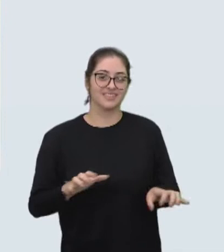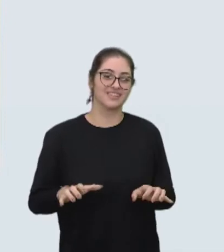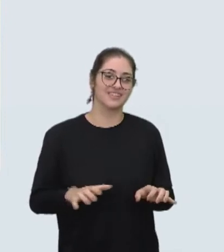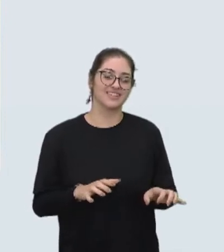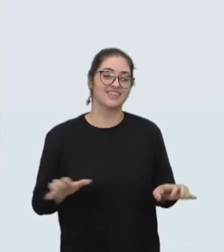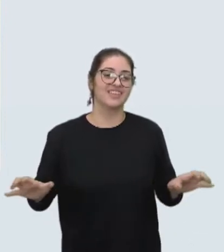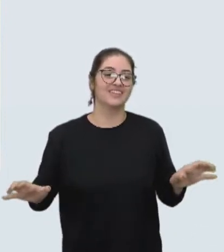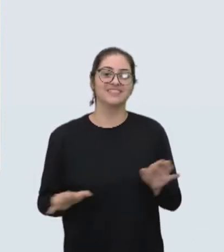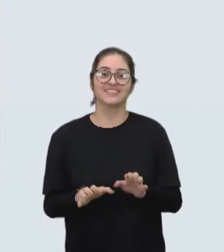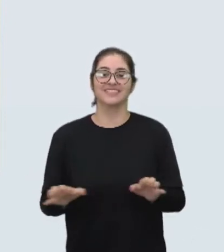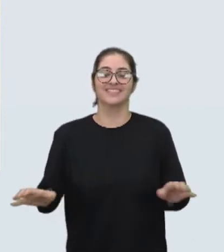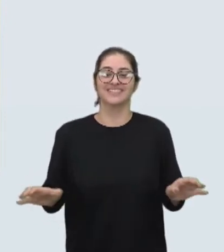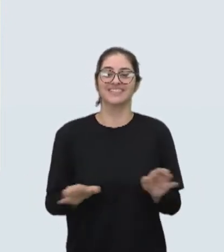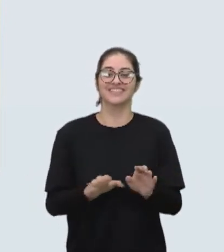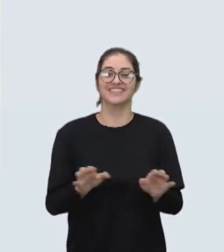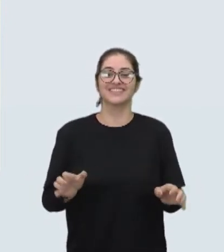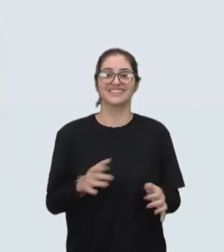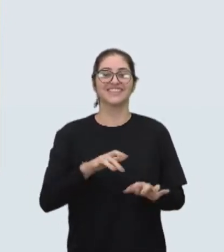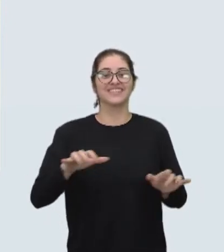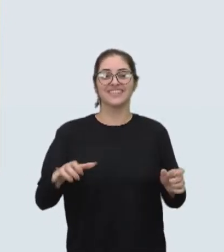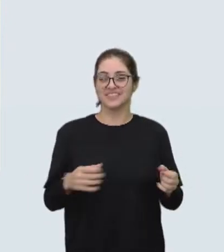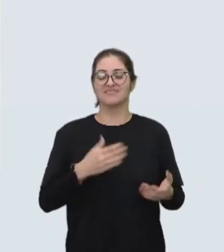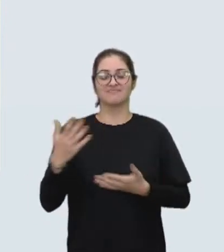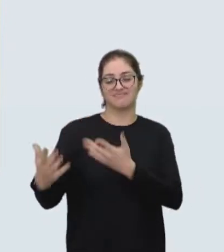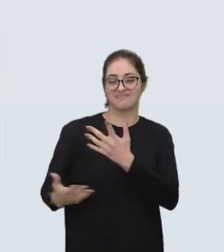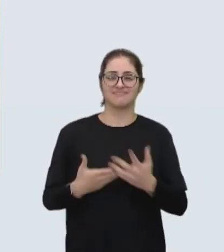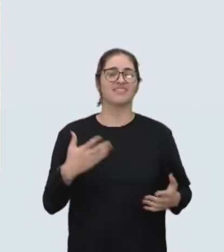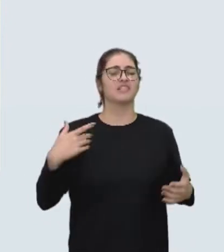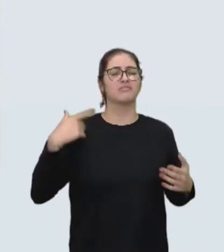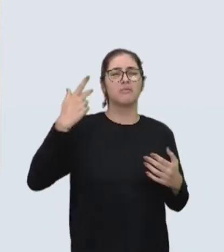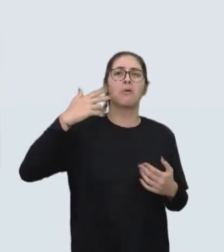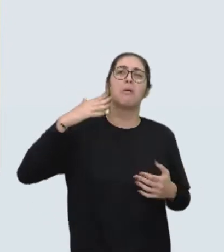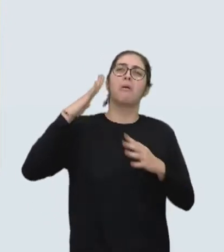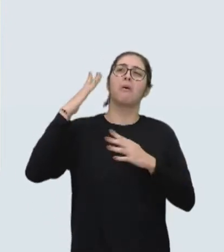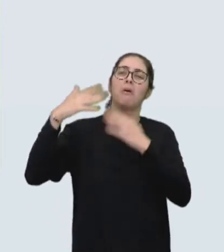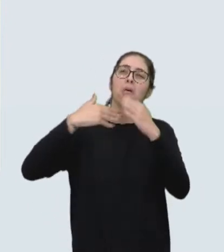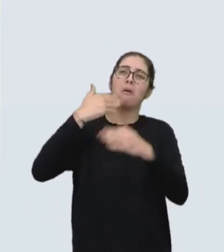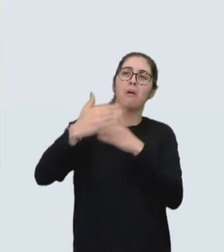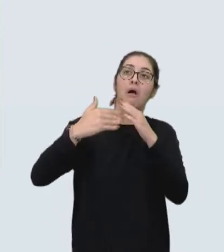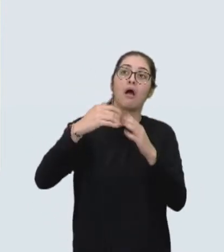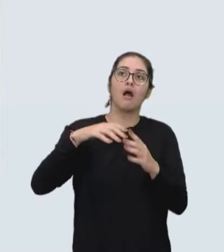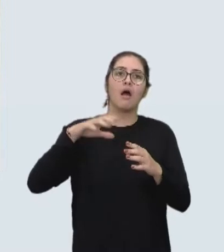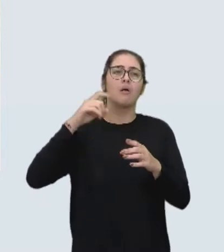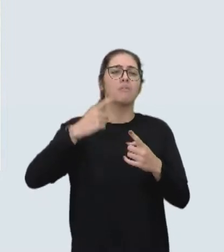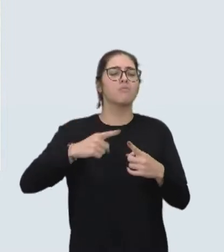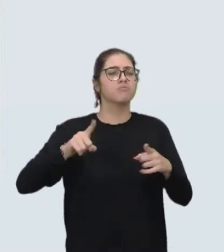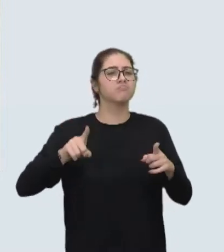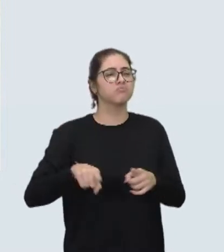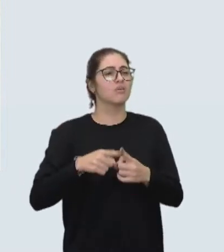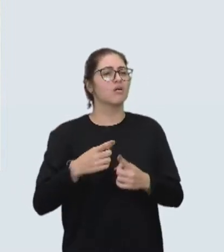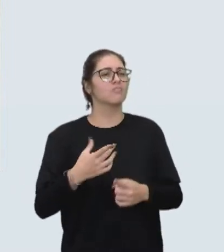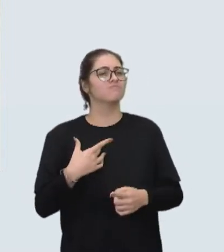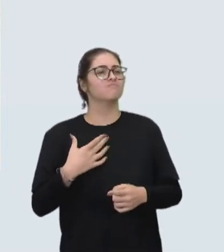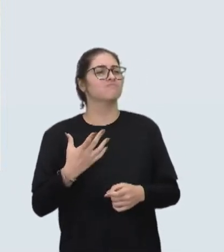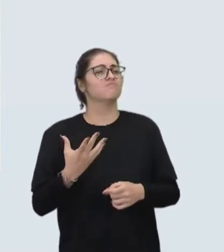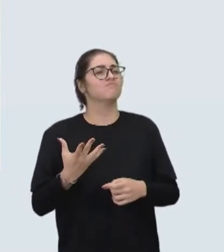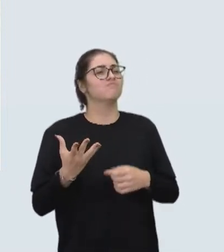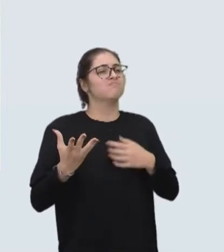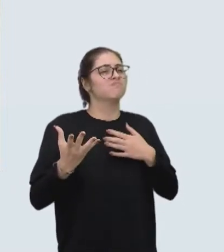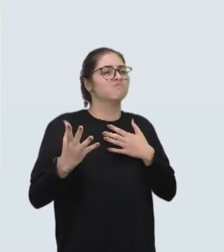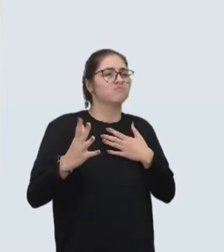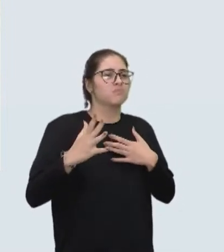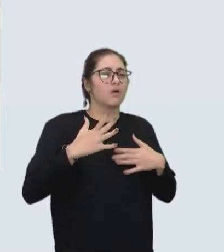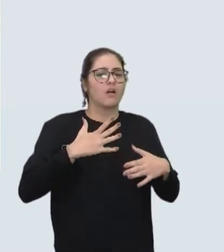assim começou. Aos poucos, eu me formei depois em piano, e a música começou a tomar um lugar